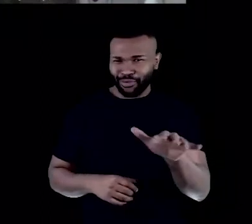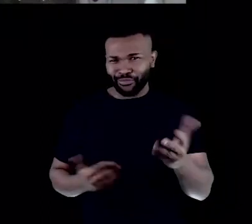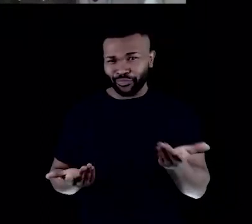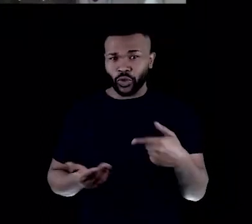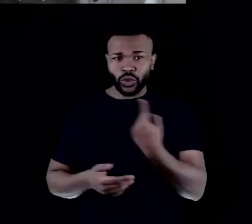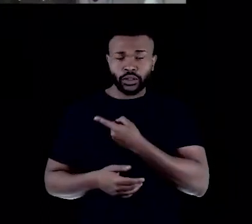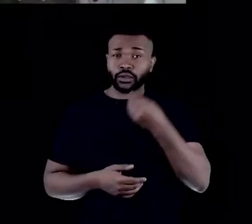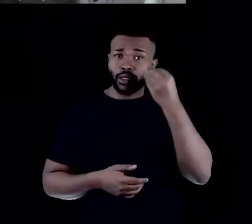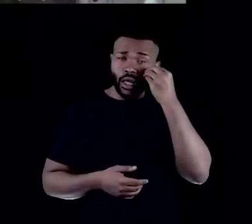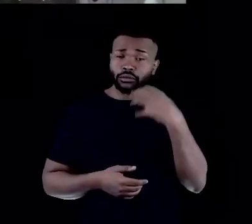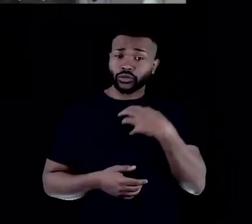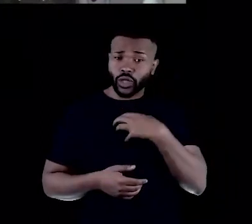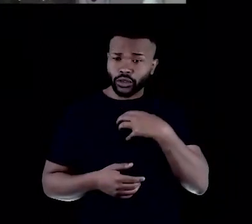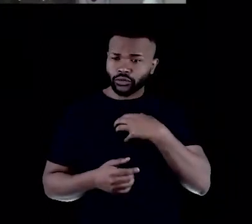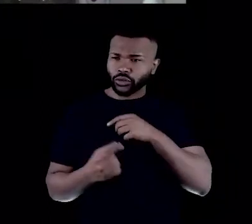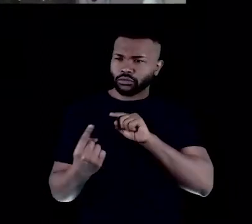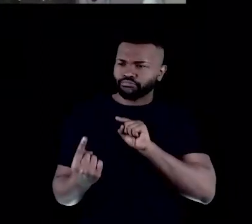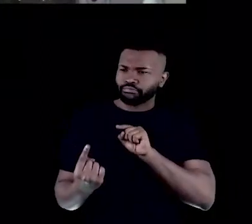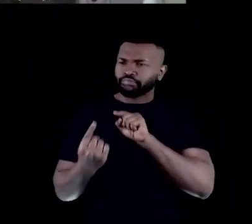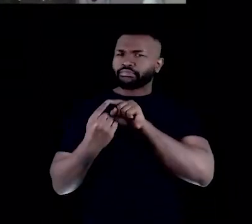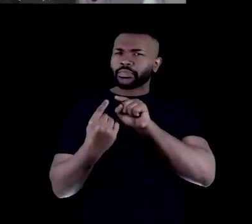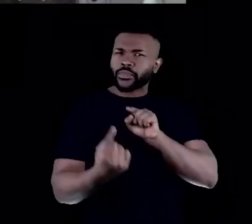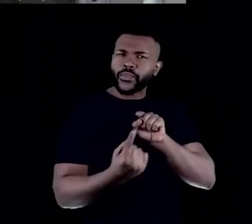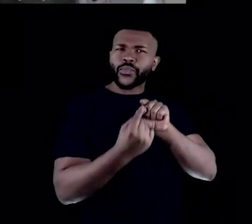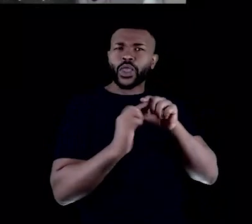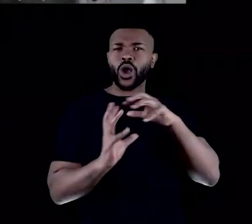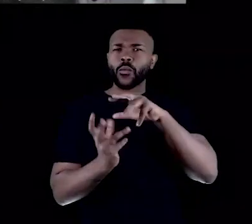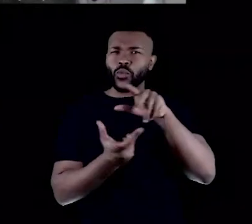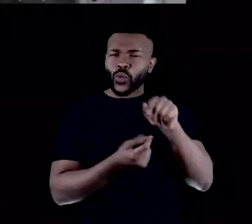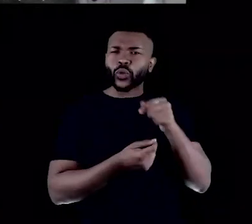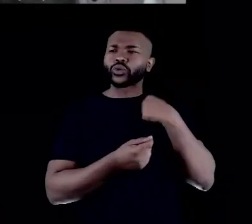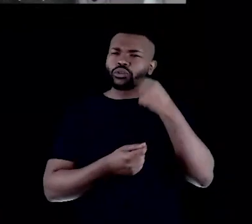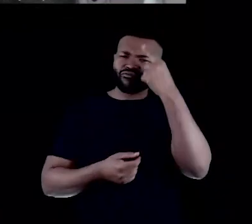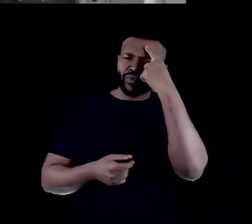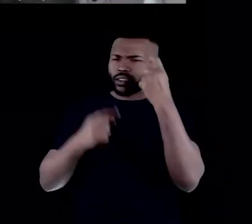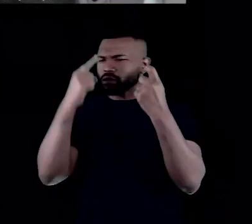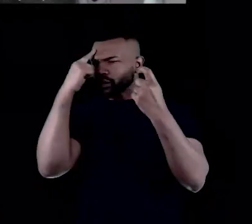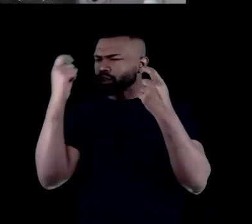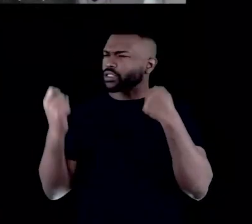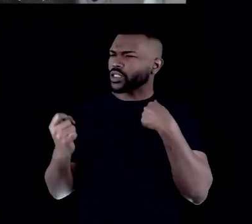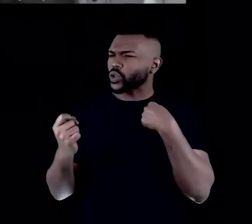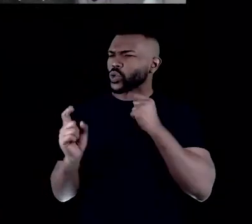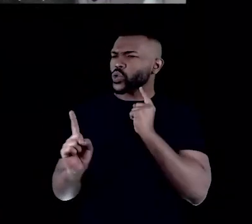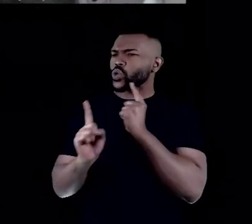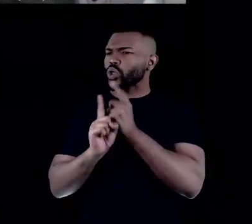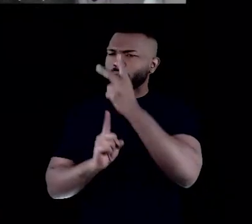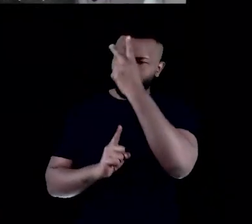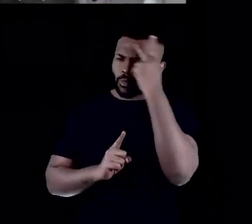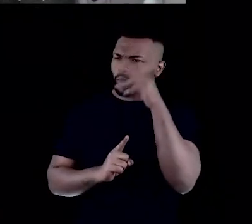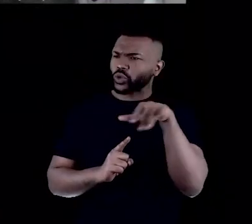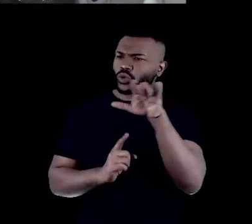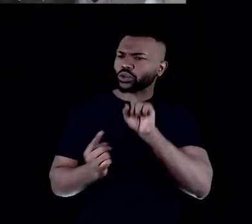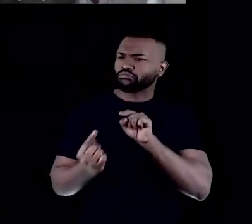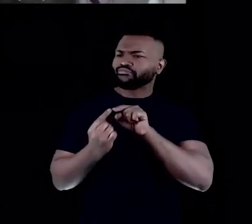acho que a gente vai procurando os meios de se identificar no mundo, né? A gente vai inventando os lugares e vendo onde que tem pessoas que talvez se identifiquem